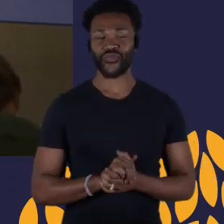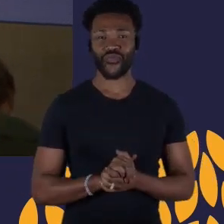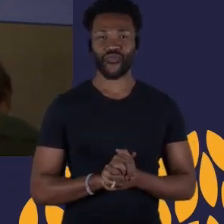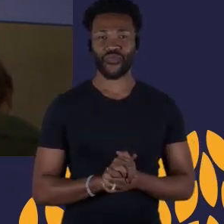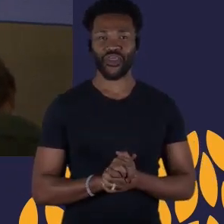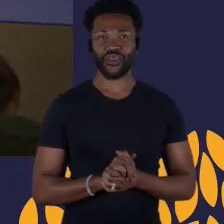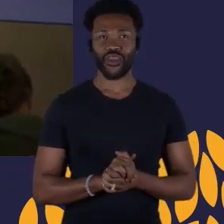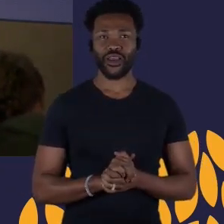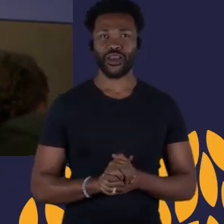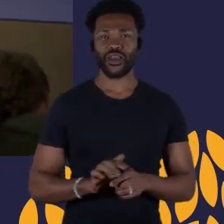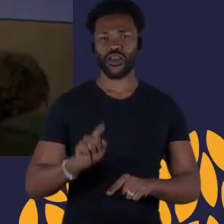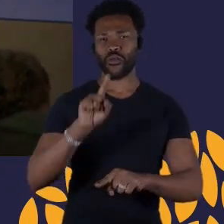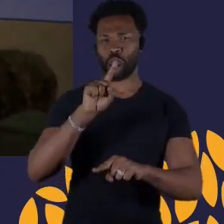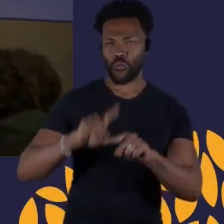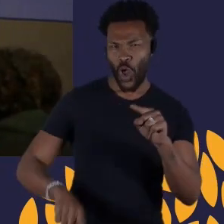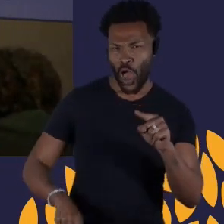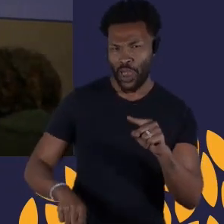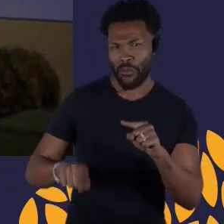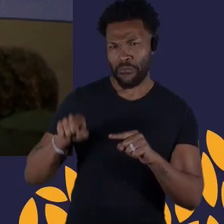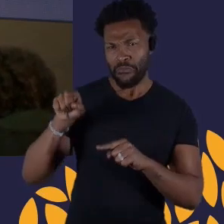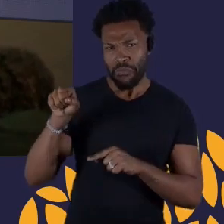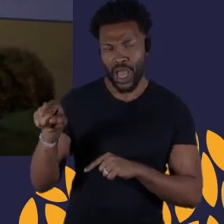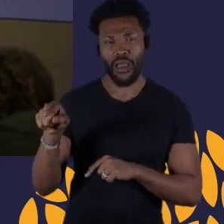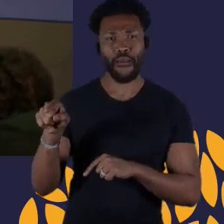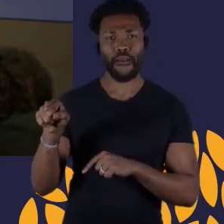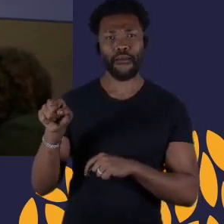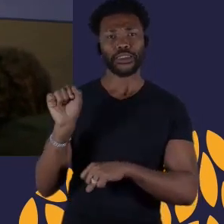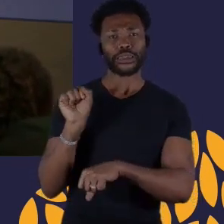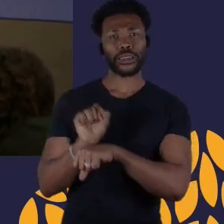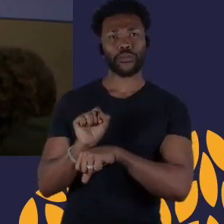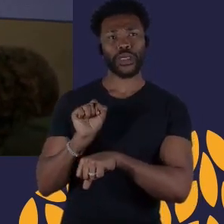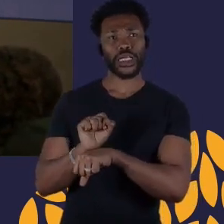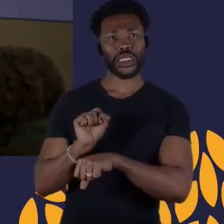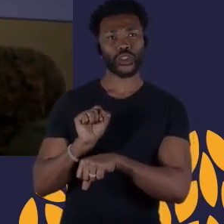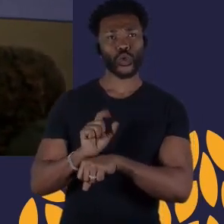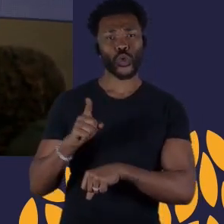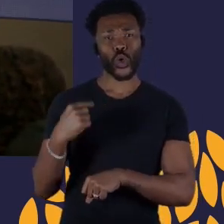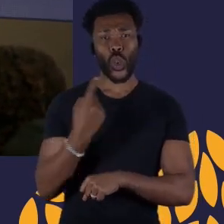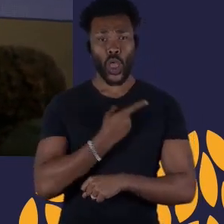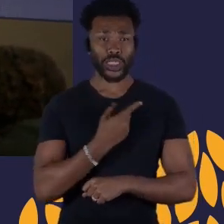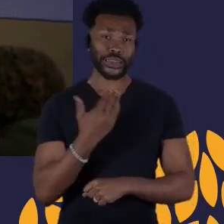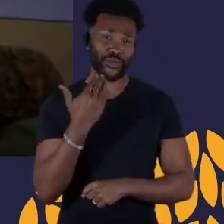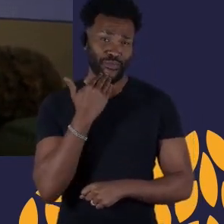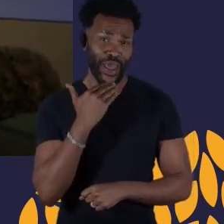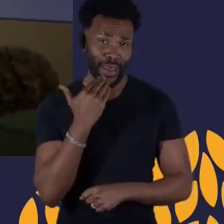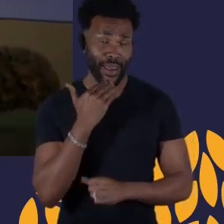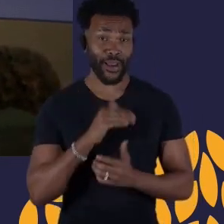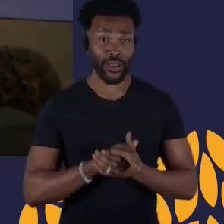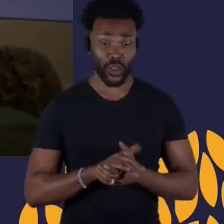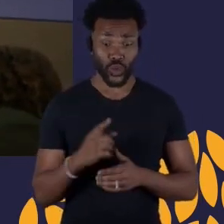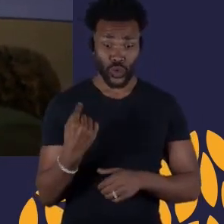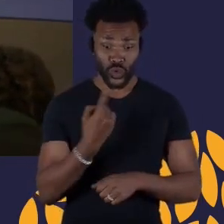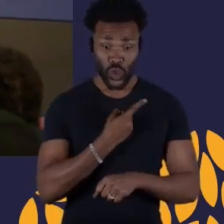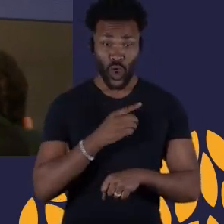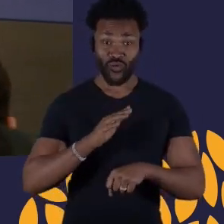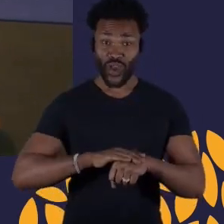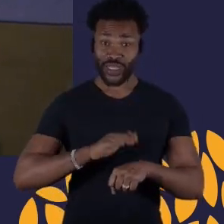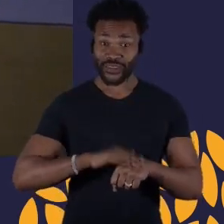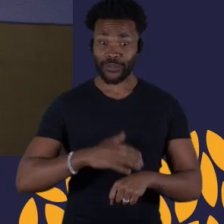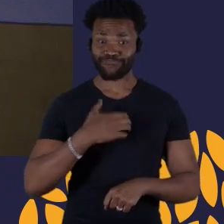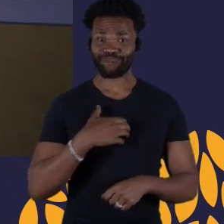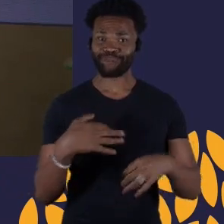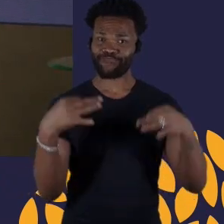O proibicionismo está lá, aguardando que nós vamos falhar. Temos que fazer isso de bom